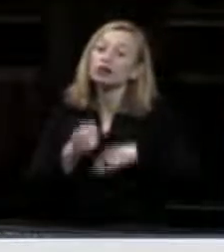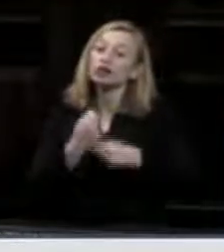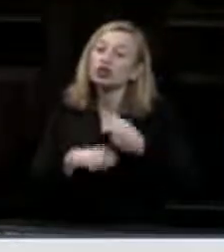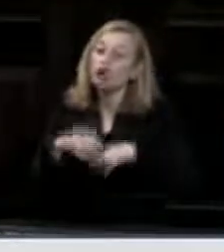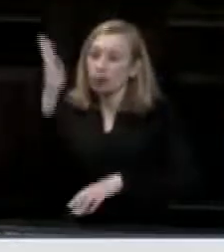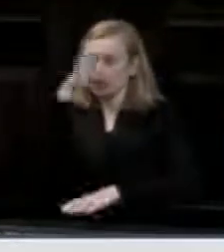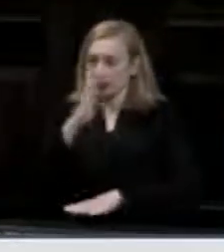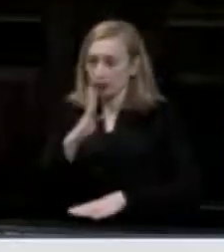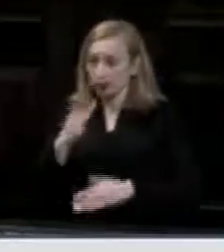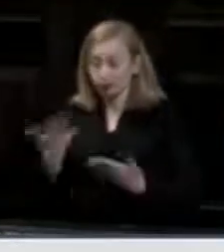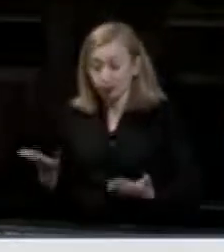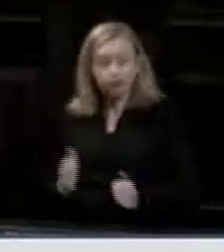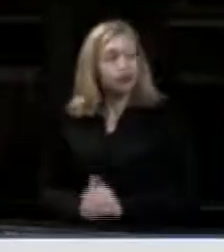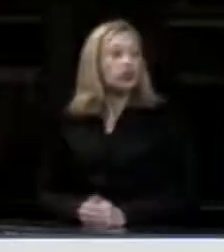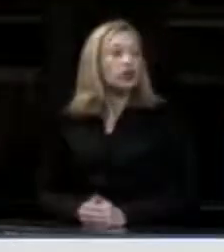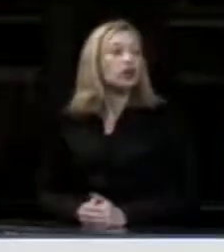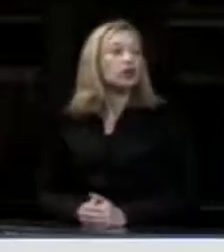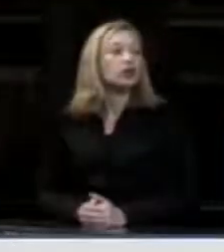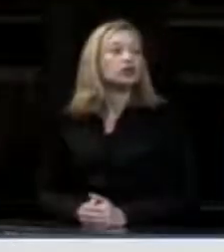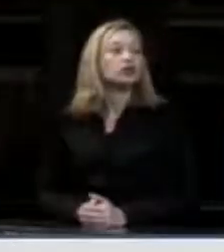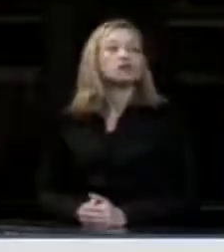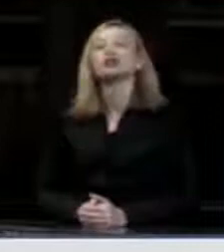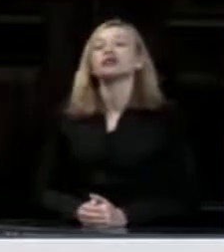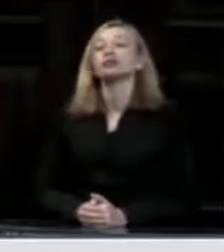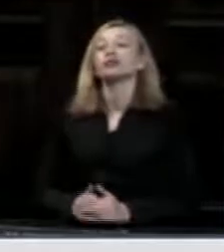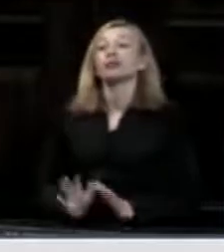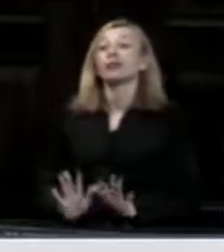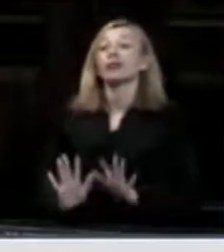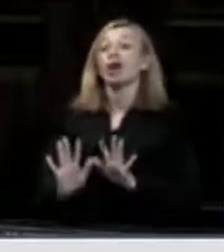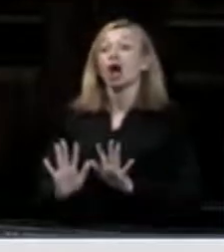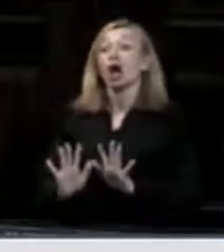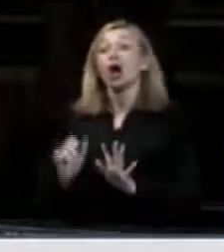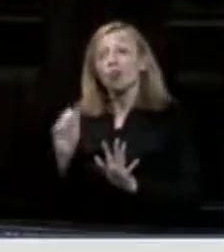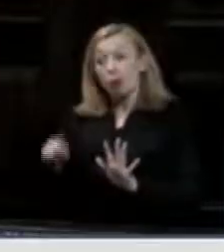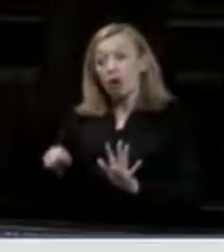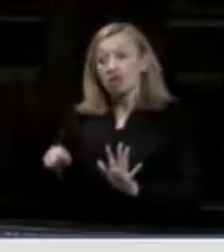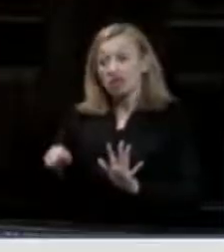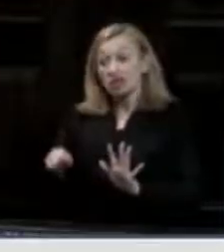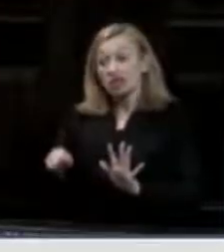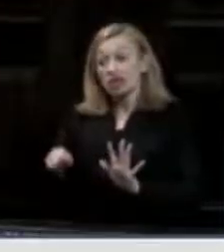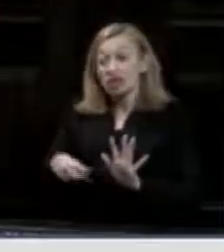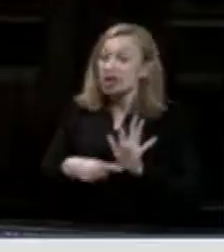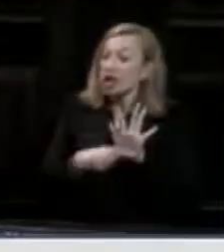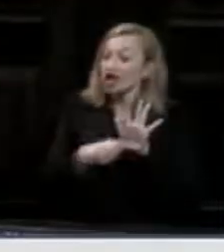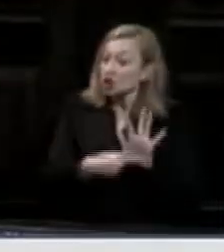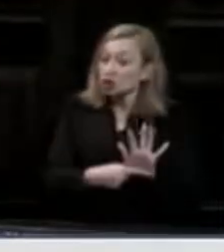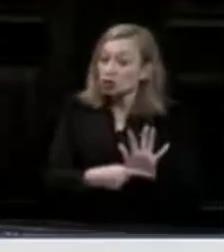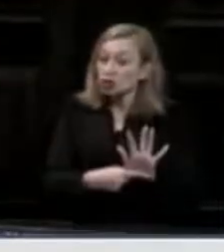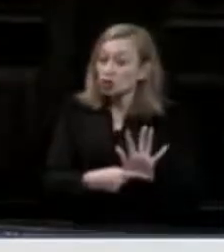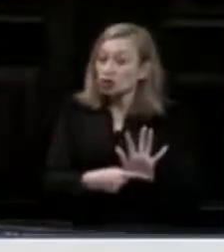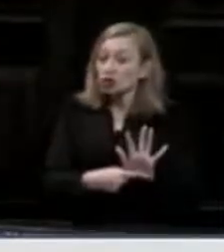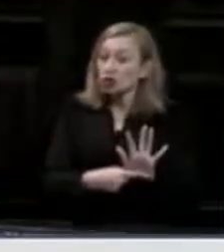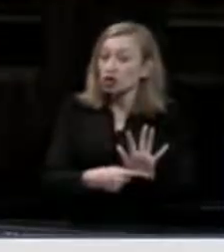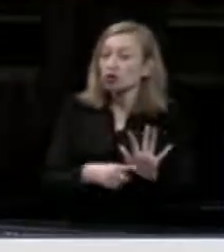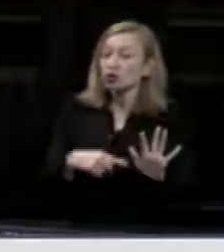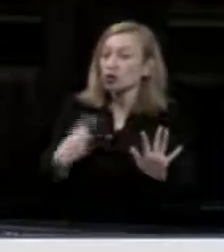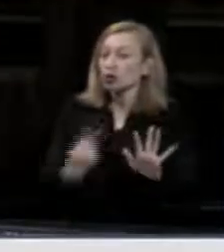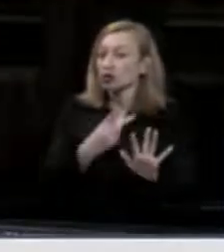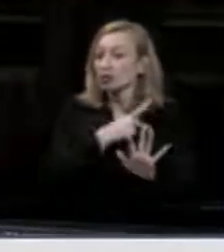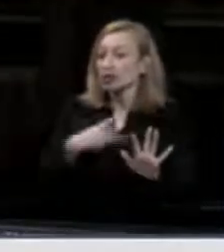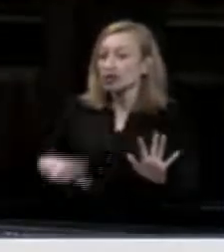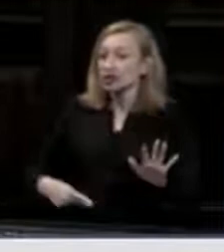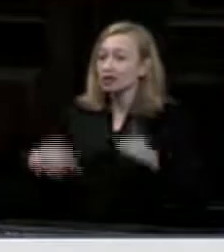servisse para os nossos dirigentes para clarear as